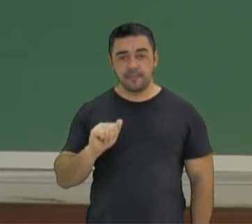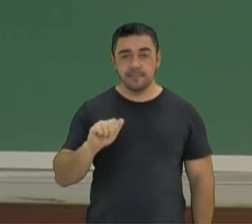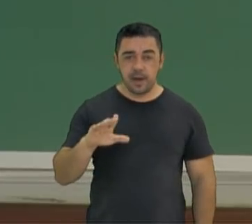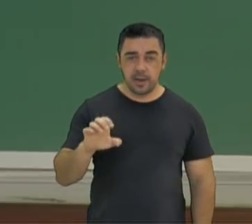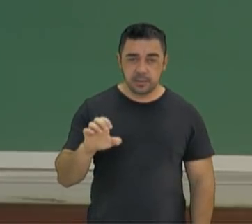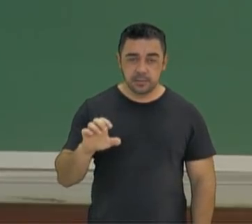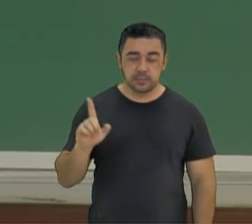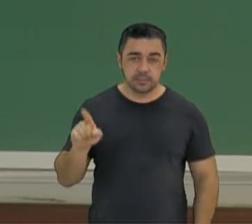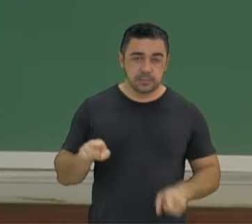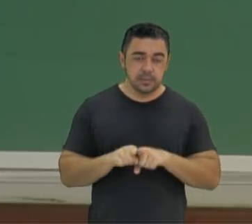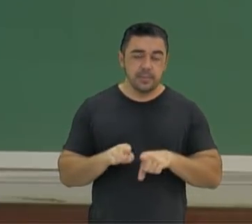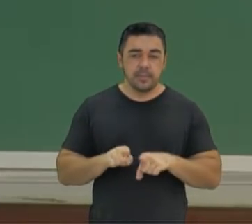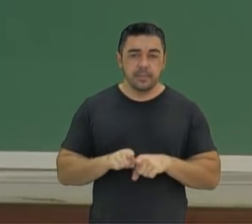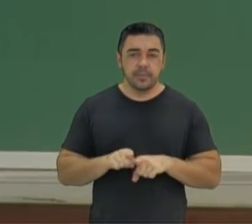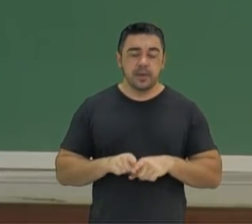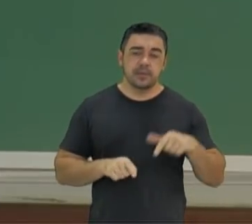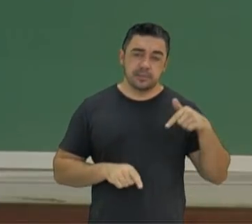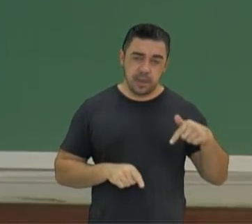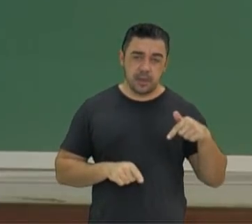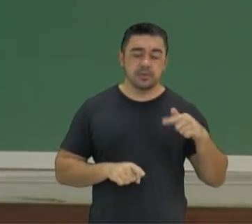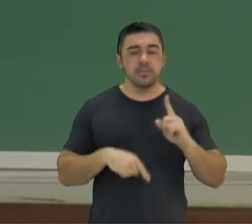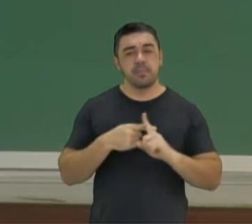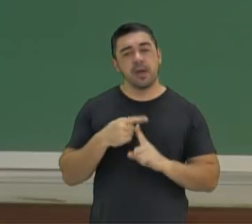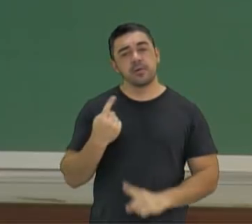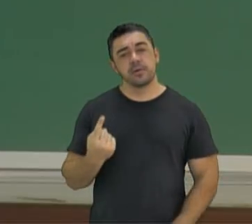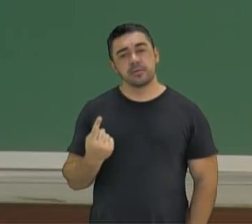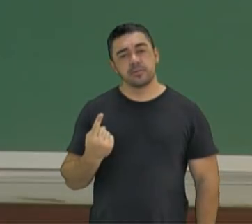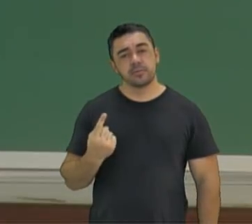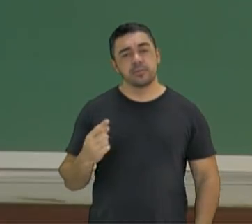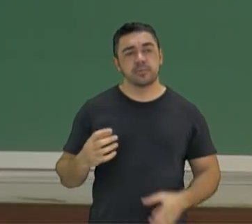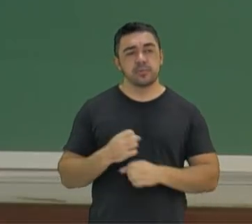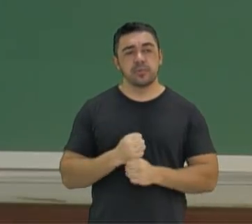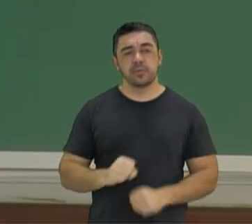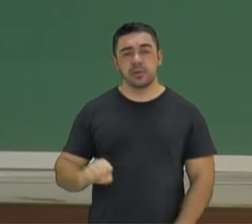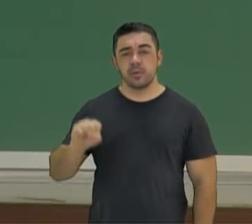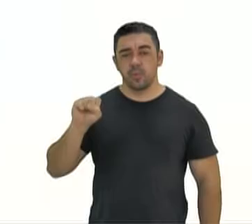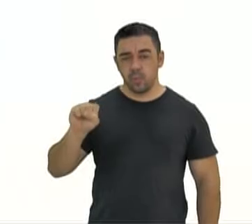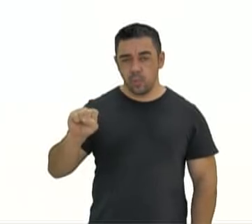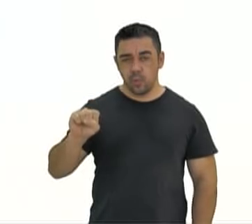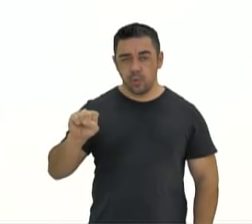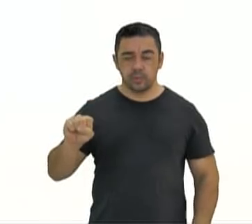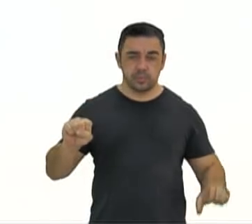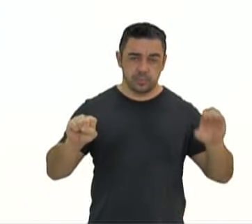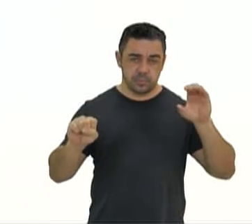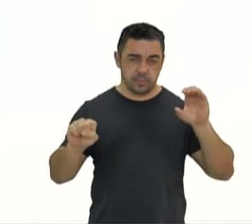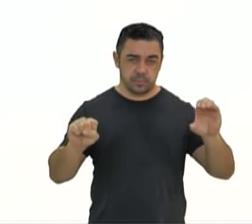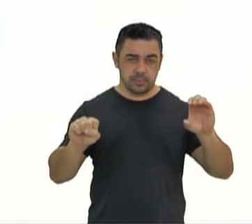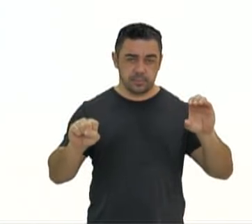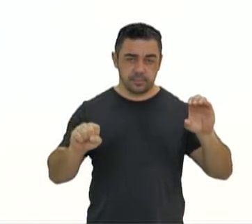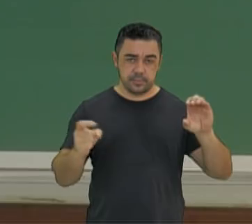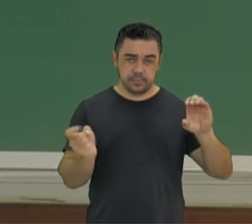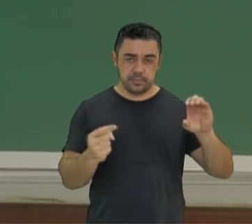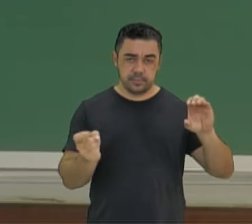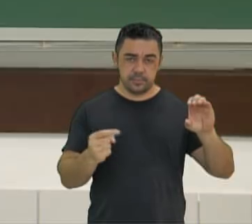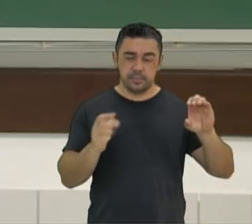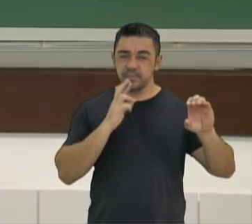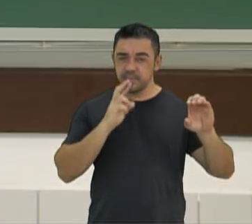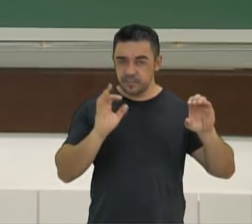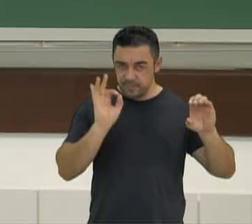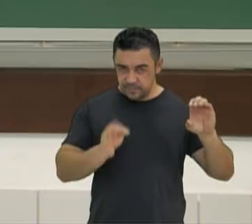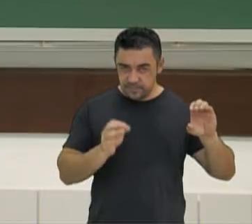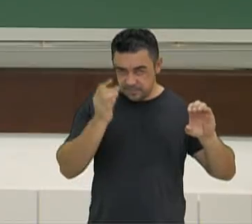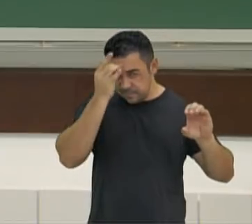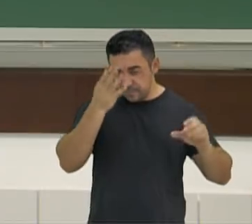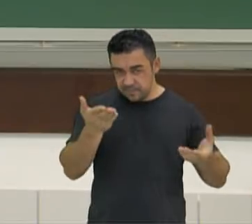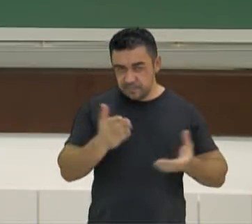base é uma face. Então, 7 faces laterais com mais a base, eu vou ter 8 faces. Bem facinho,